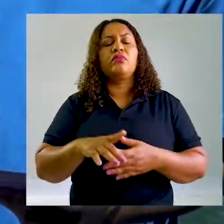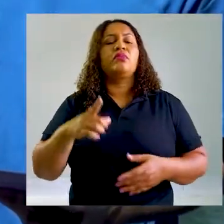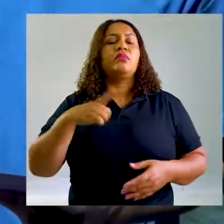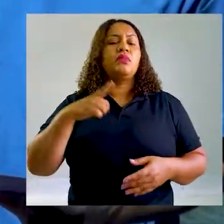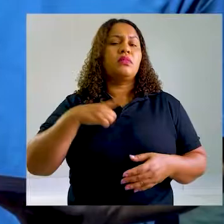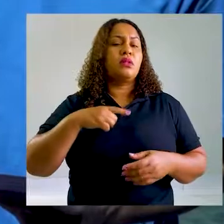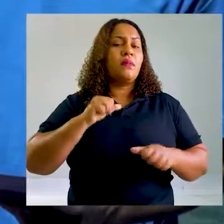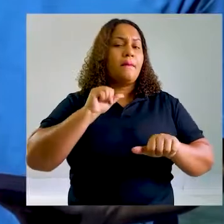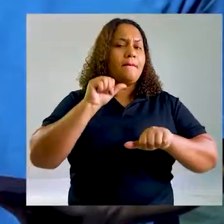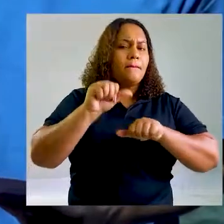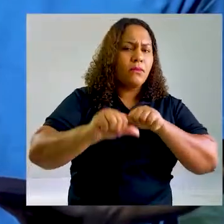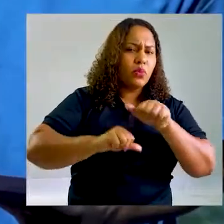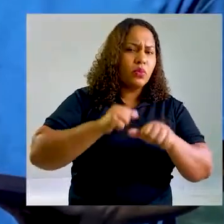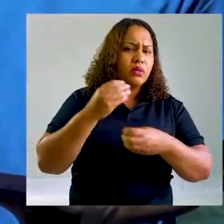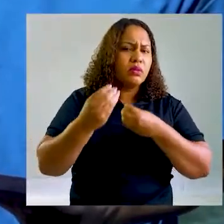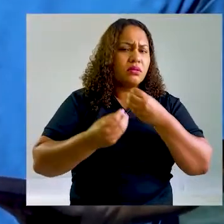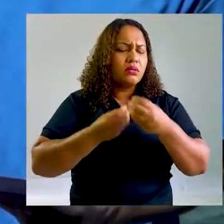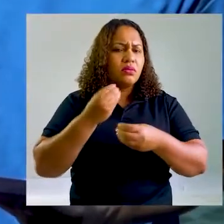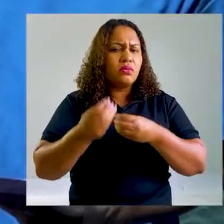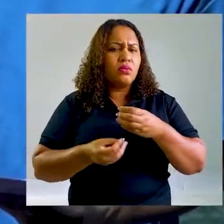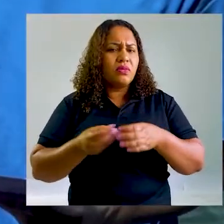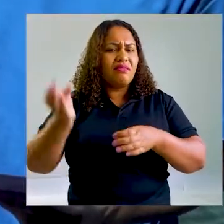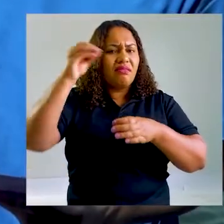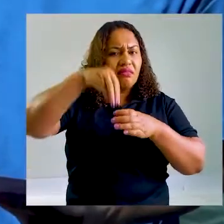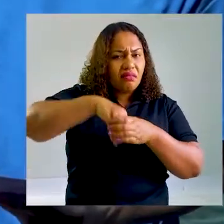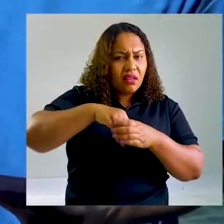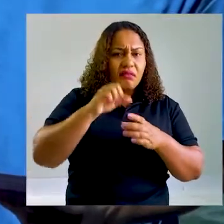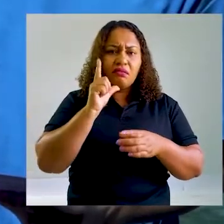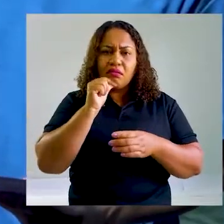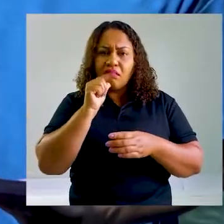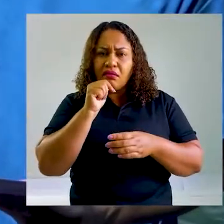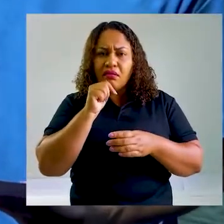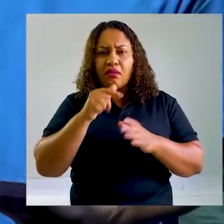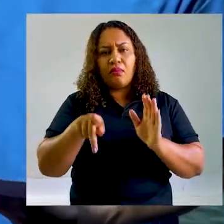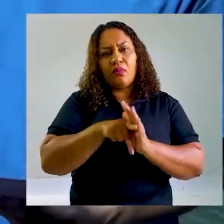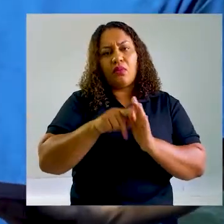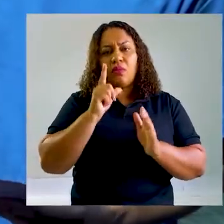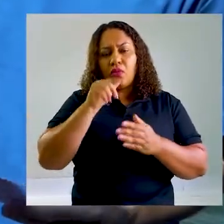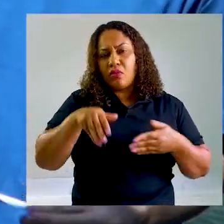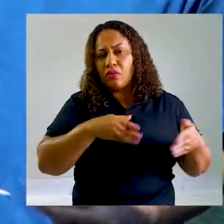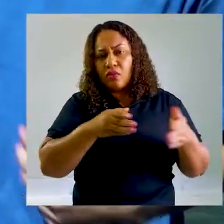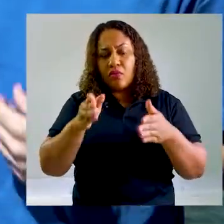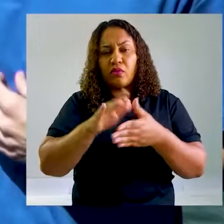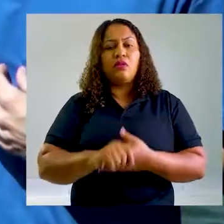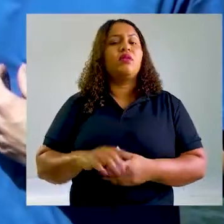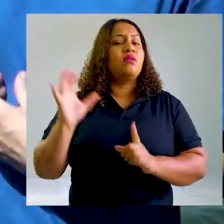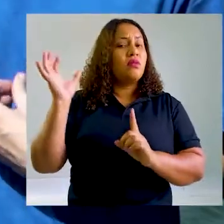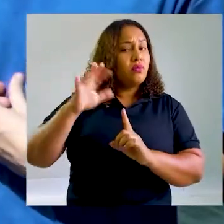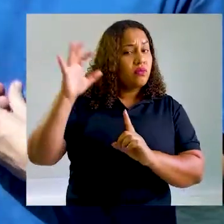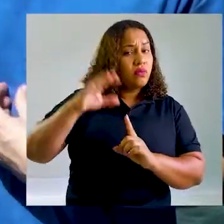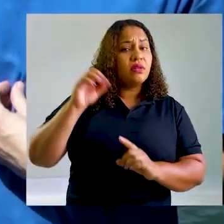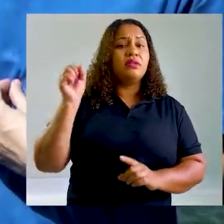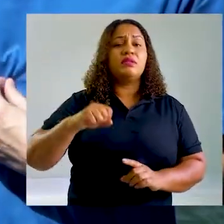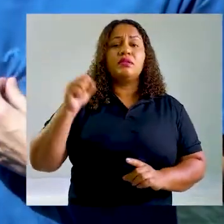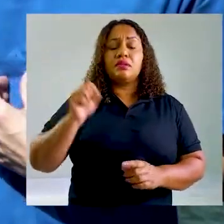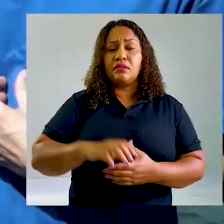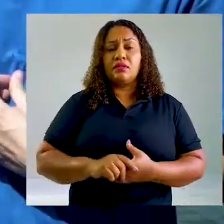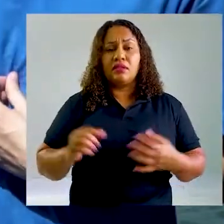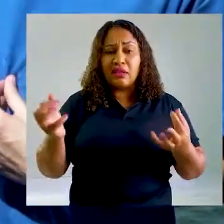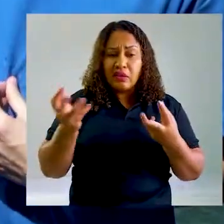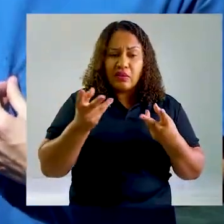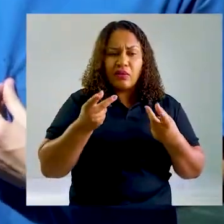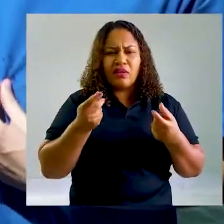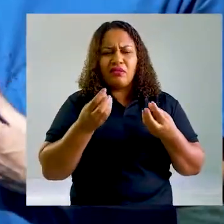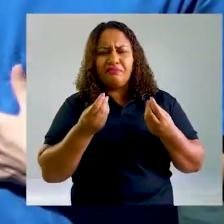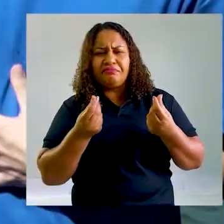isso tem gerado mudança na estrutura da comunidade aquática, né? E isso interfere diretamente também na